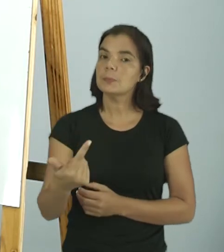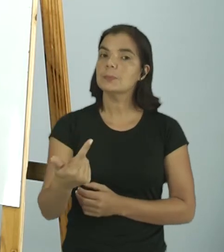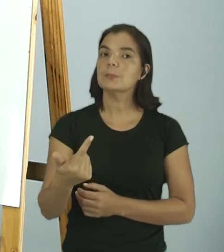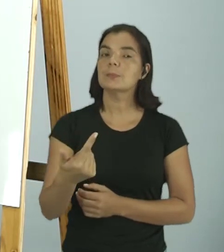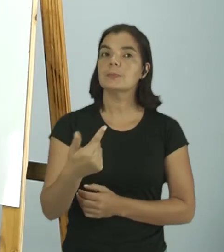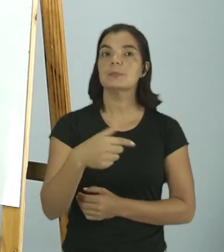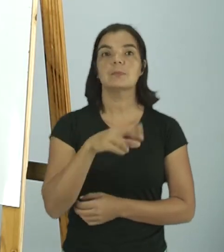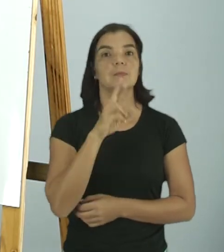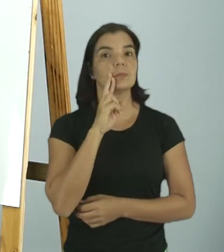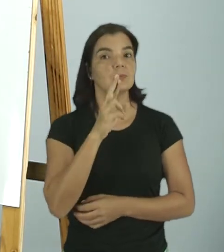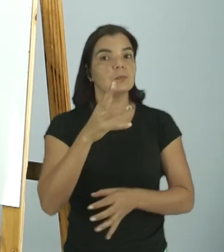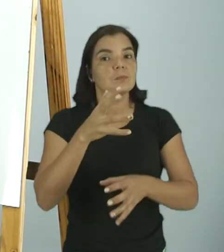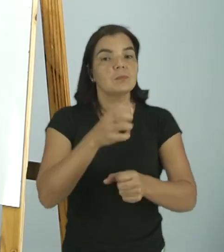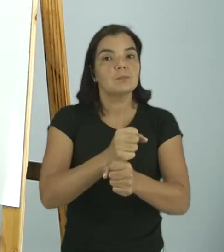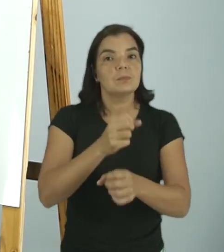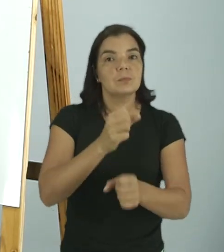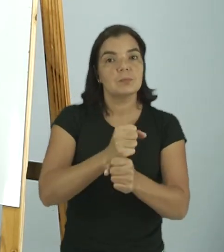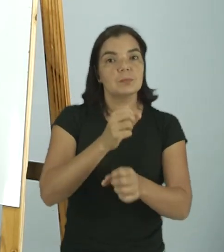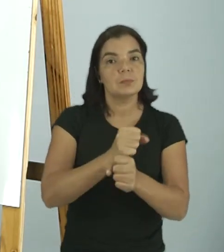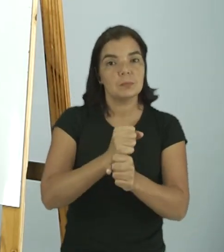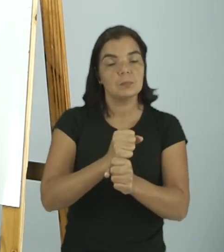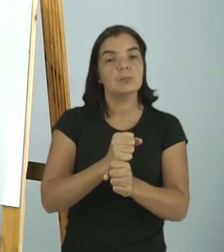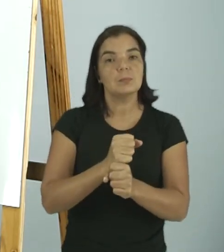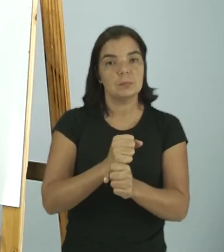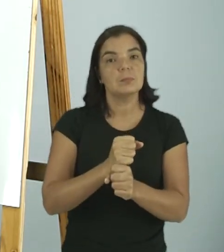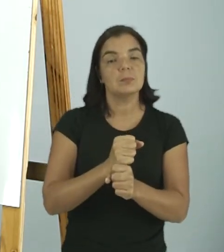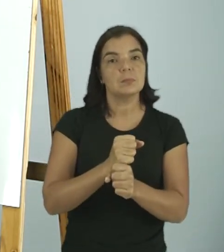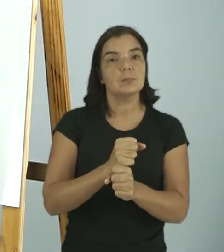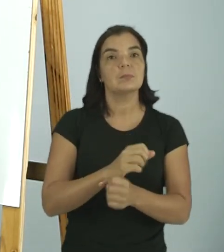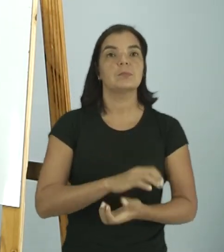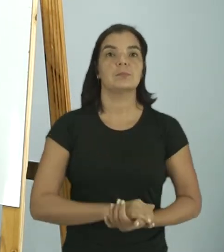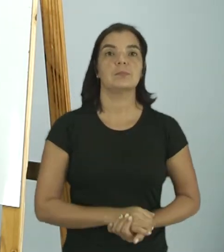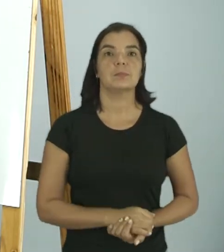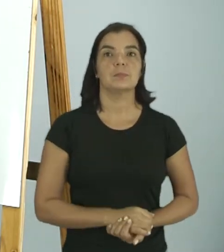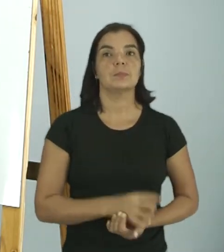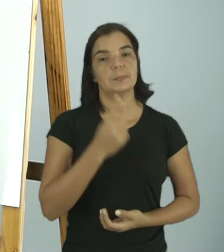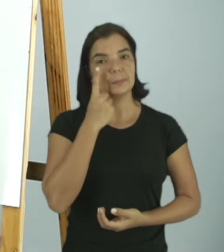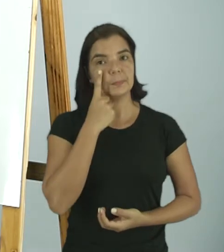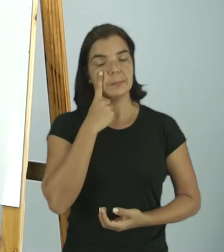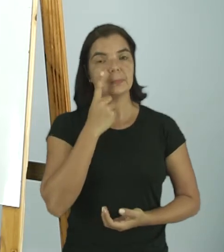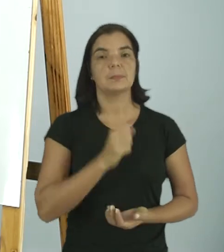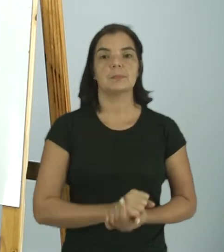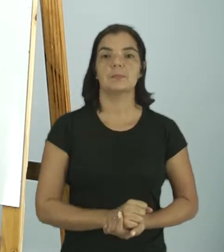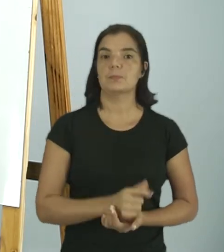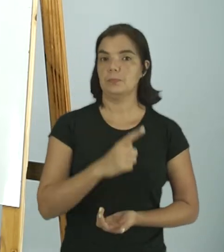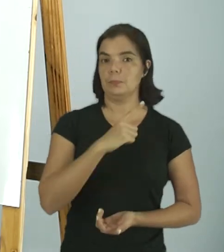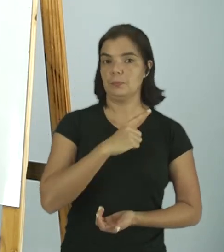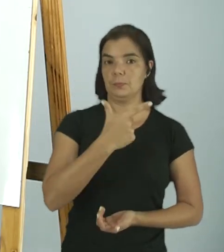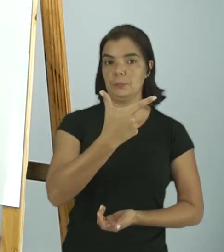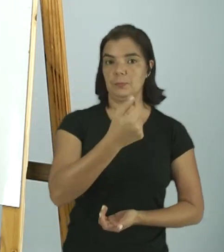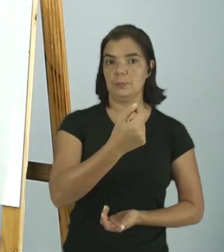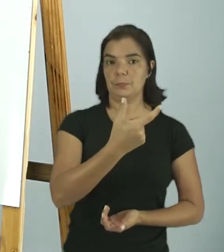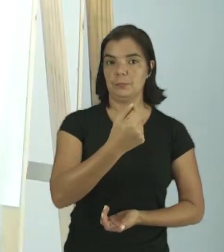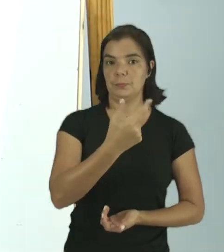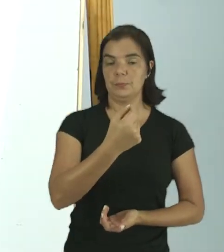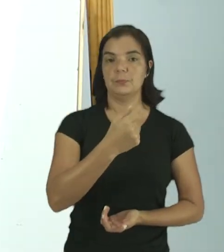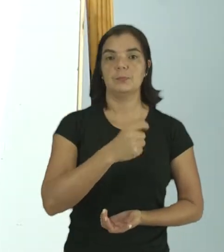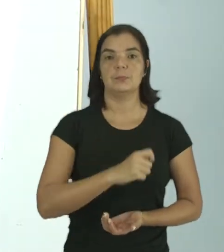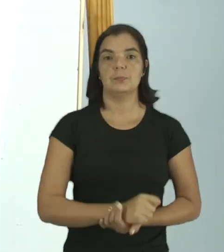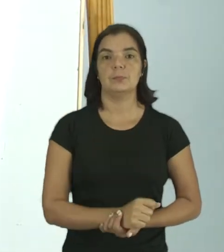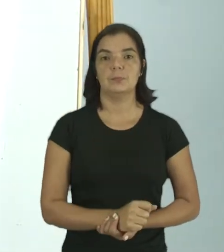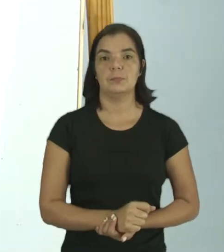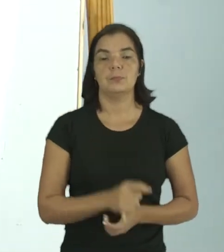forma é eu fazer um cálculo né uma operação Olha só eu tenho vinte